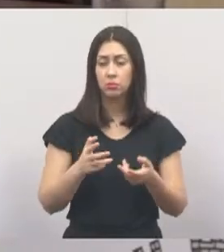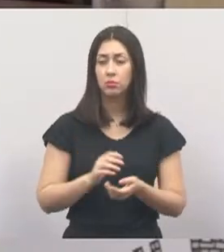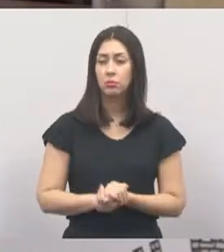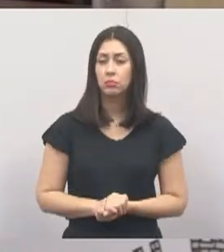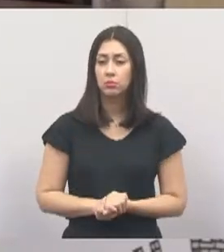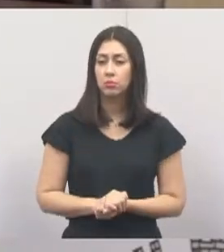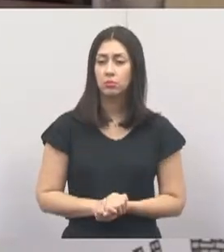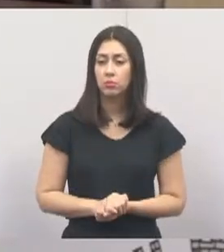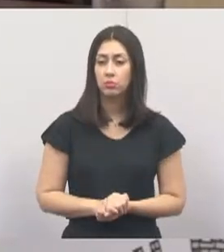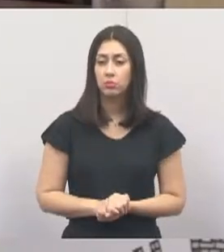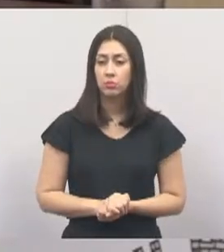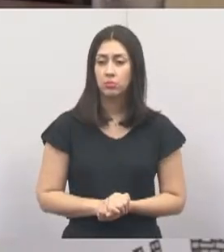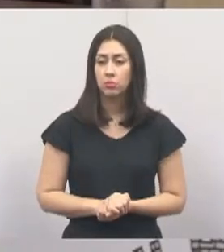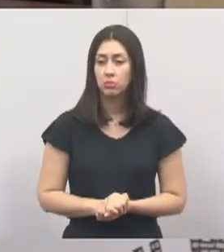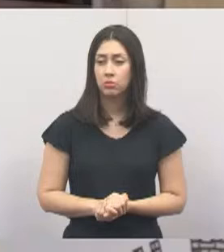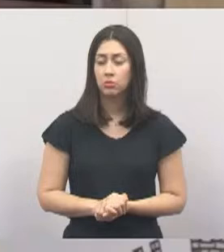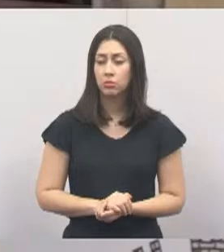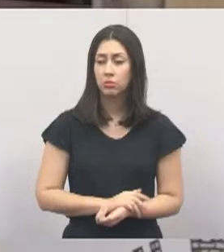Paulo,